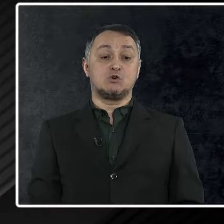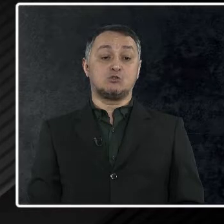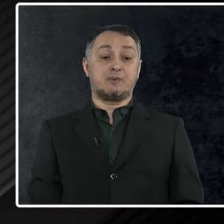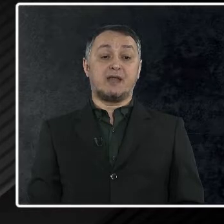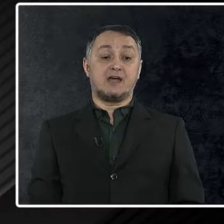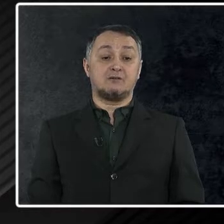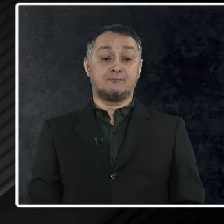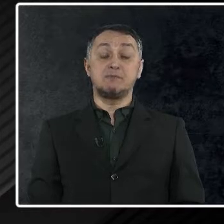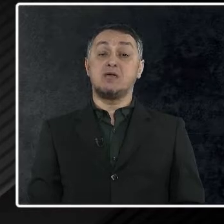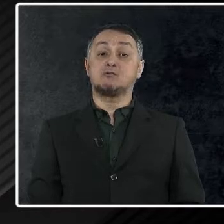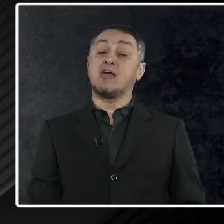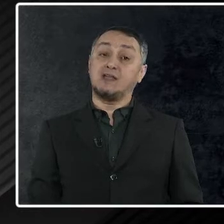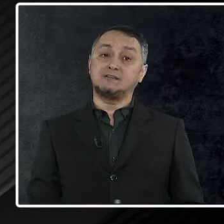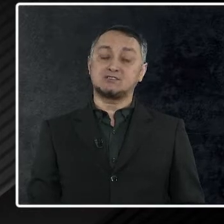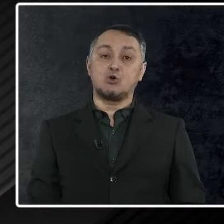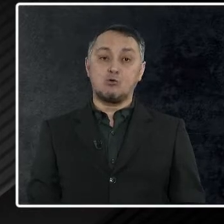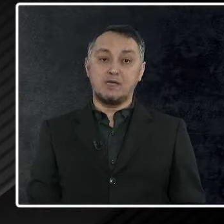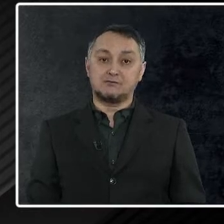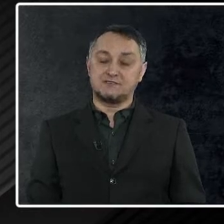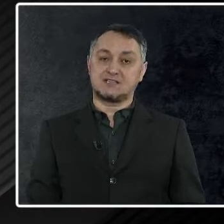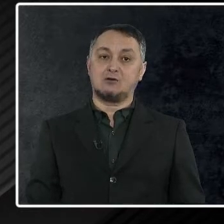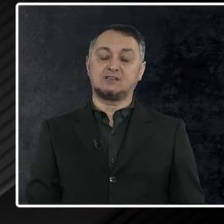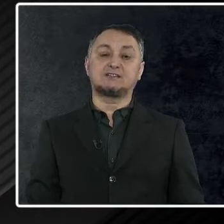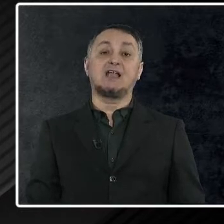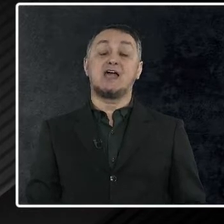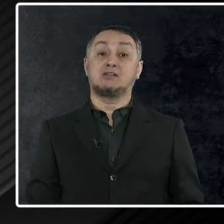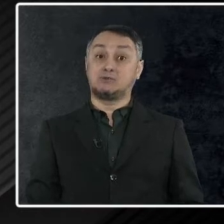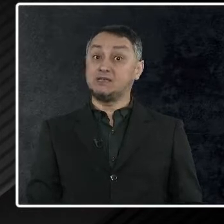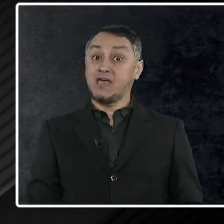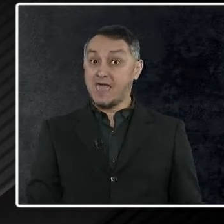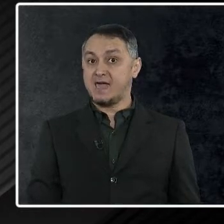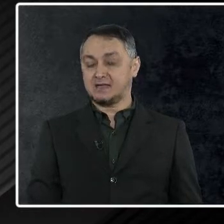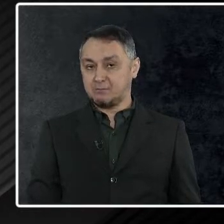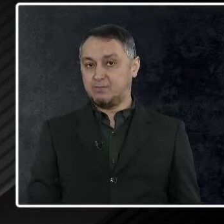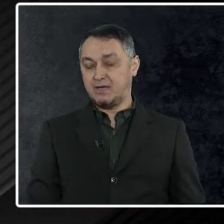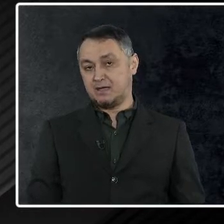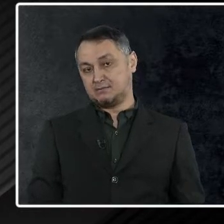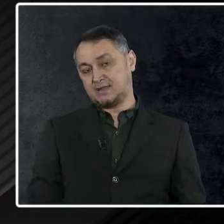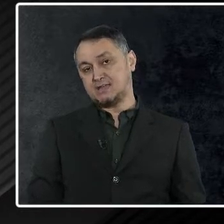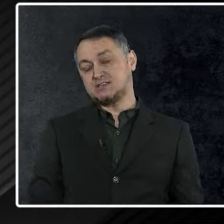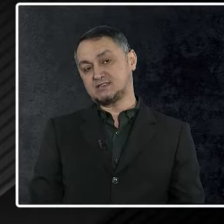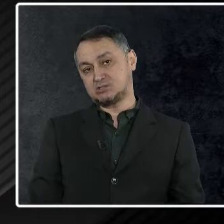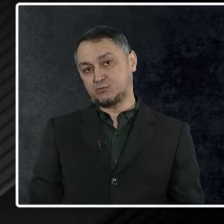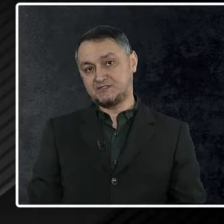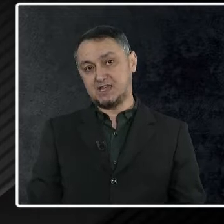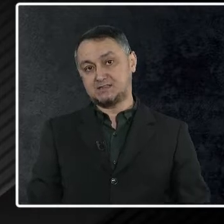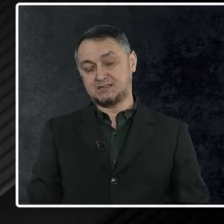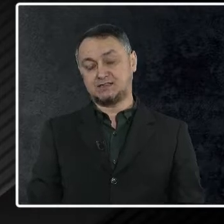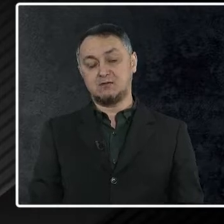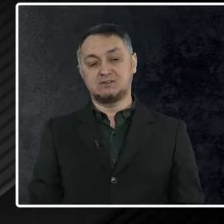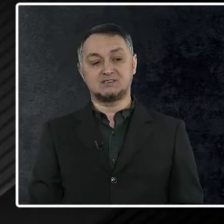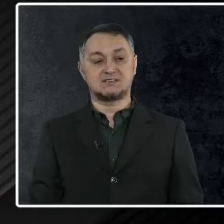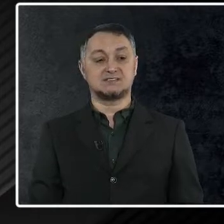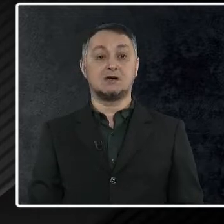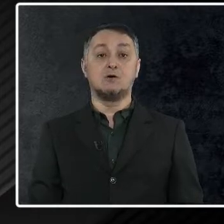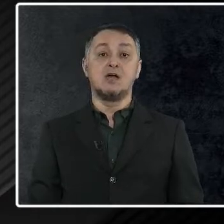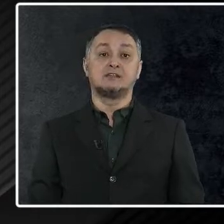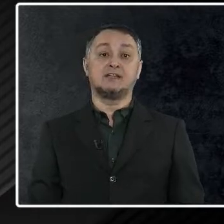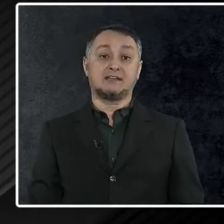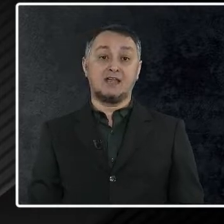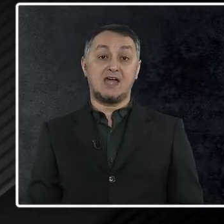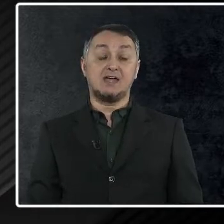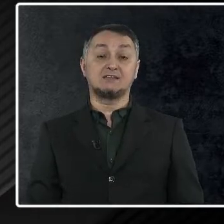no 18 parágrafo primeiro que além desse documento fiscal detalhado, que em regra tende a ser suficiente se tem uma